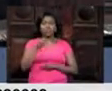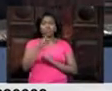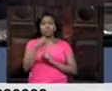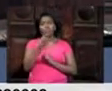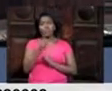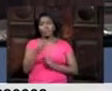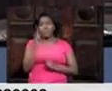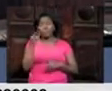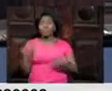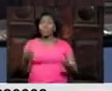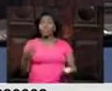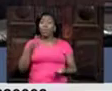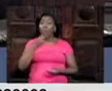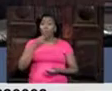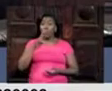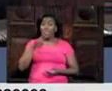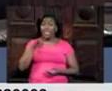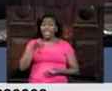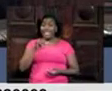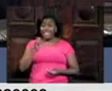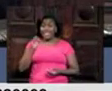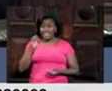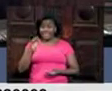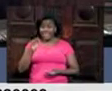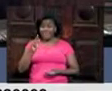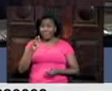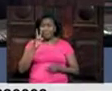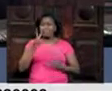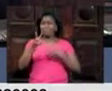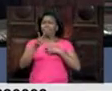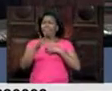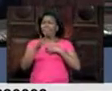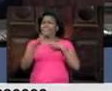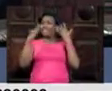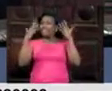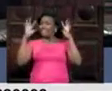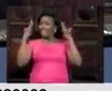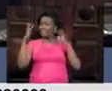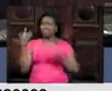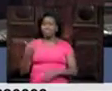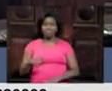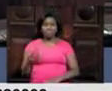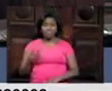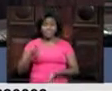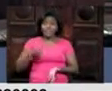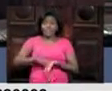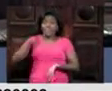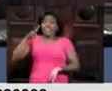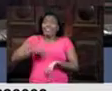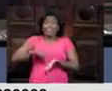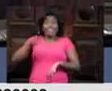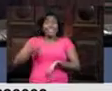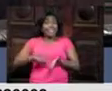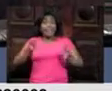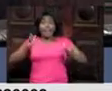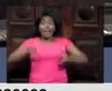Portanto, Ulisses Guimarães teria pouquíssimo a comemorar. Talvez nem fizesse festa de aniversário